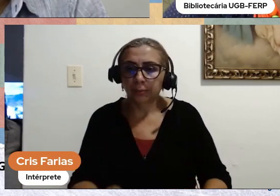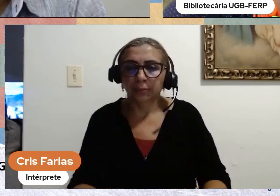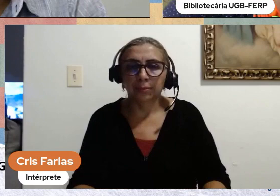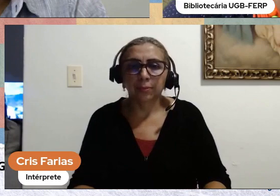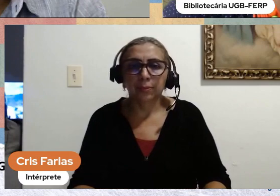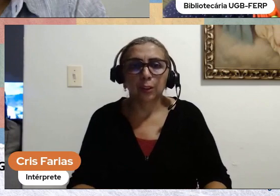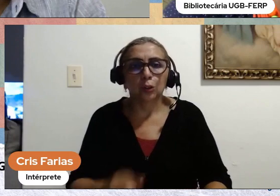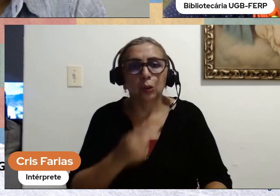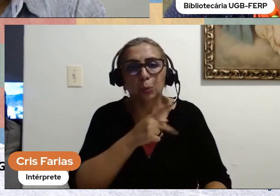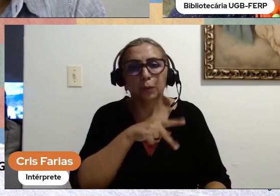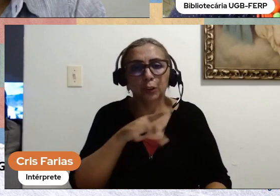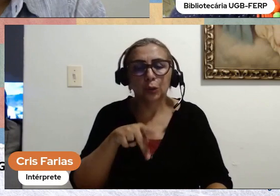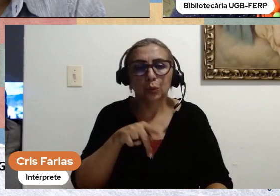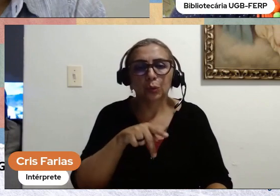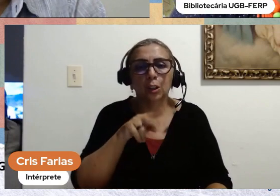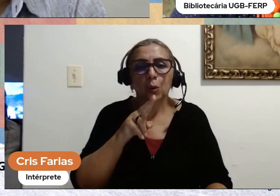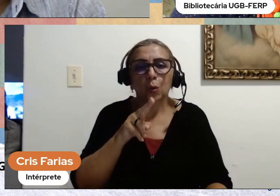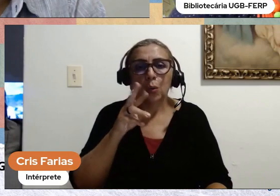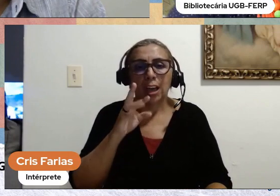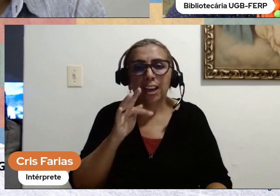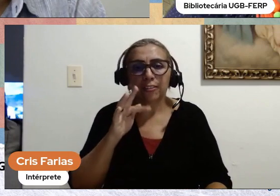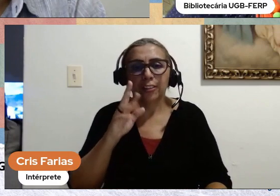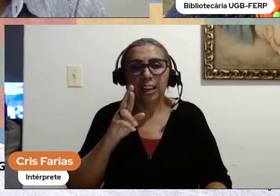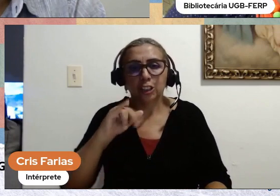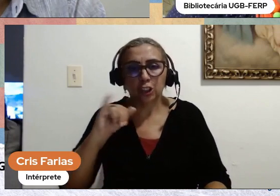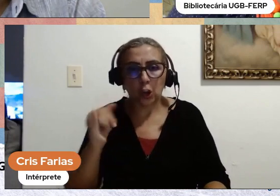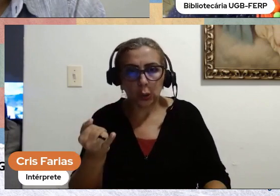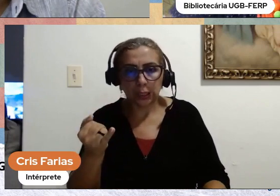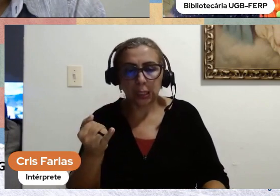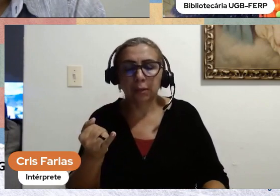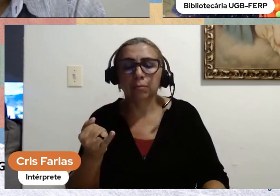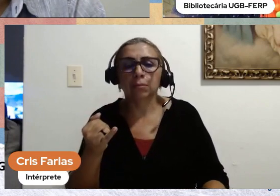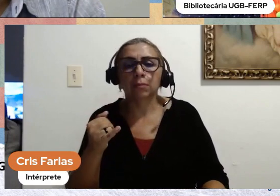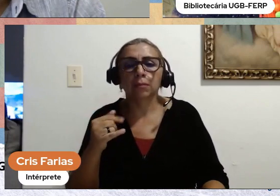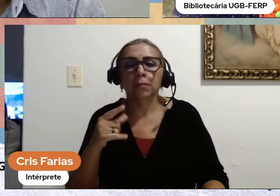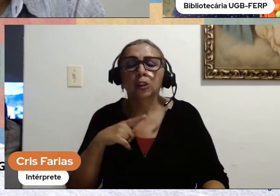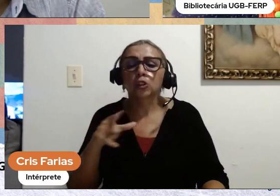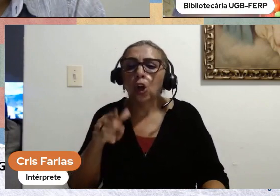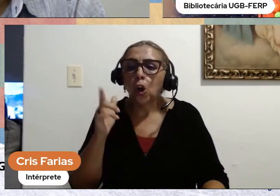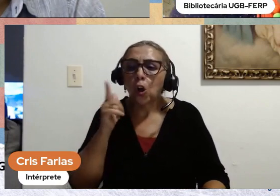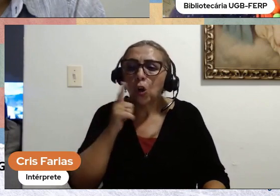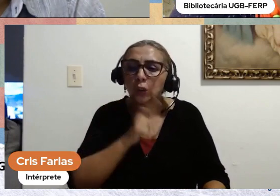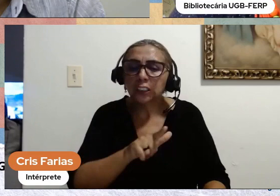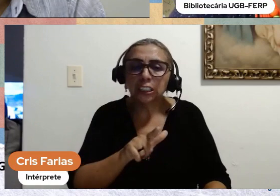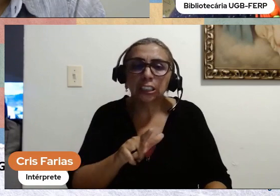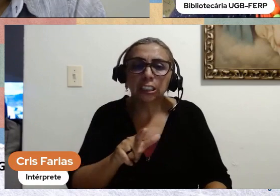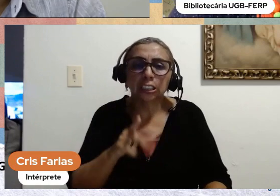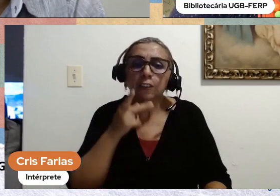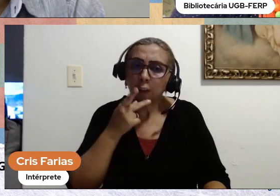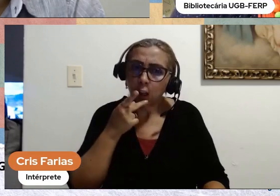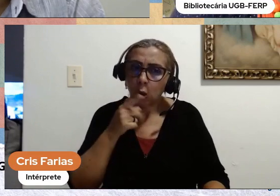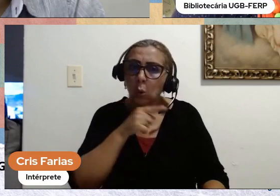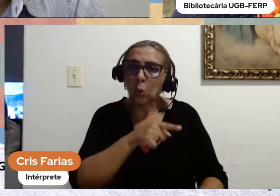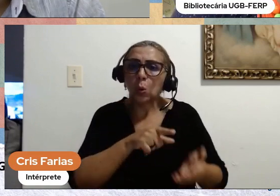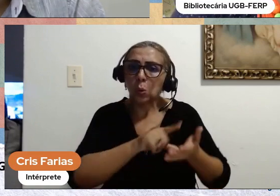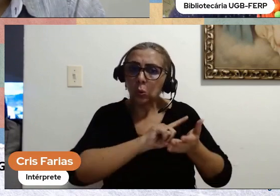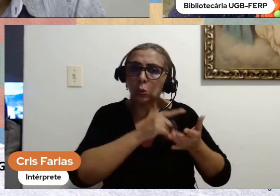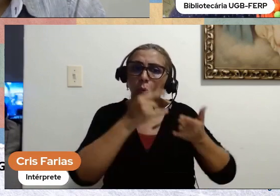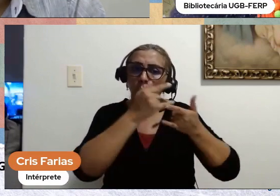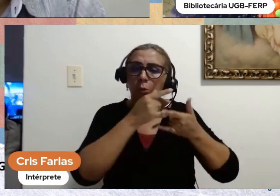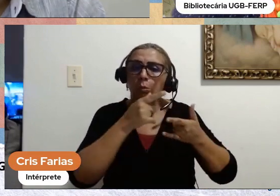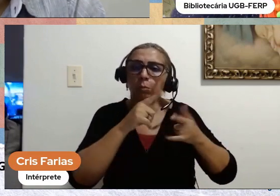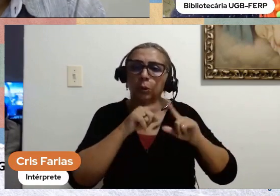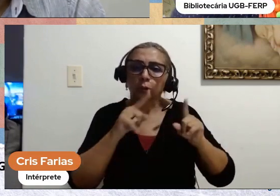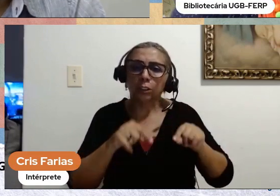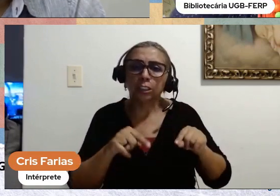de um professor aqui da UFRJ, o professor Carlos Fico, ele só conseguiu, ele falou isso no podcast, né, no projeto Quirino, que